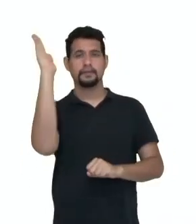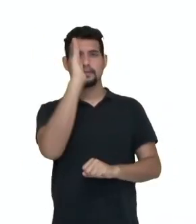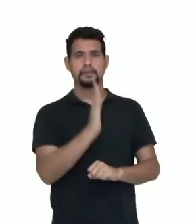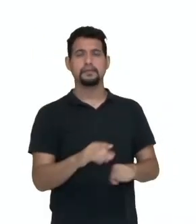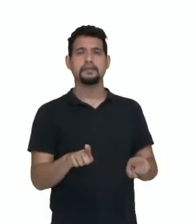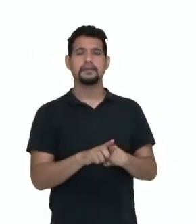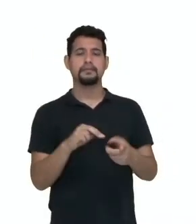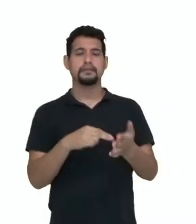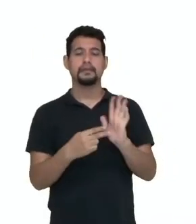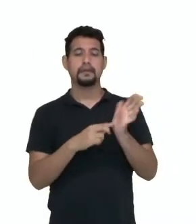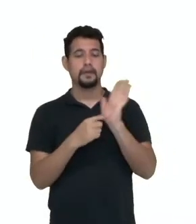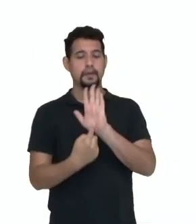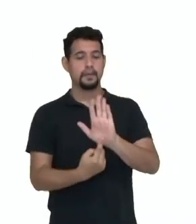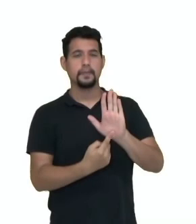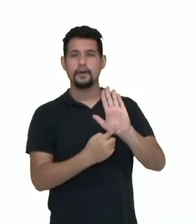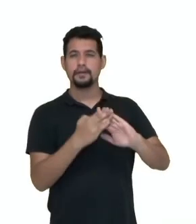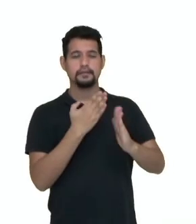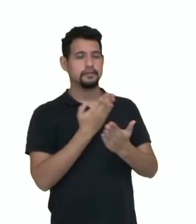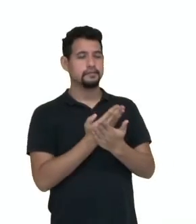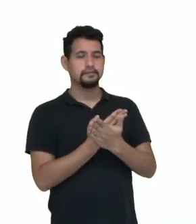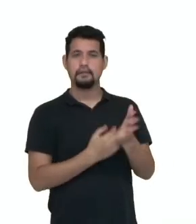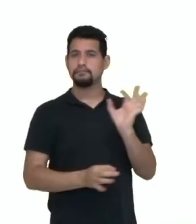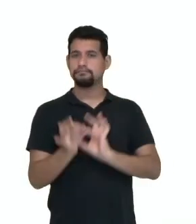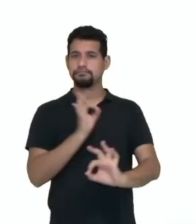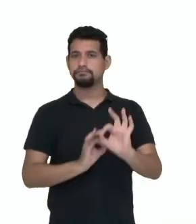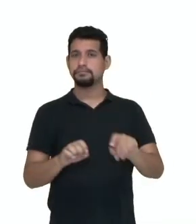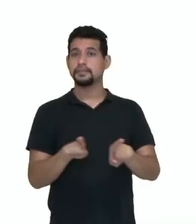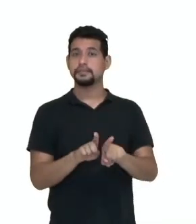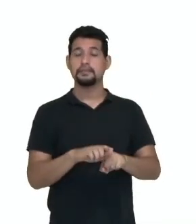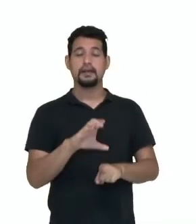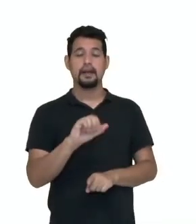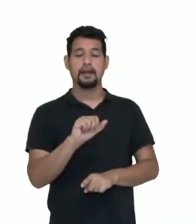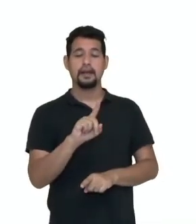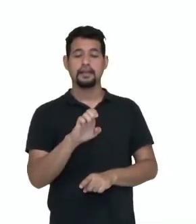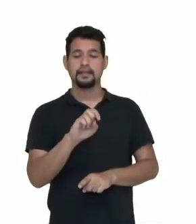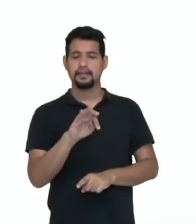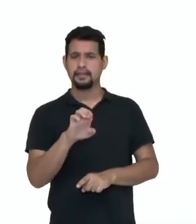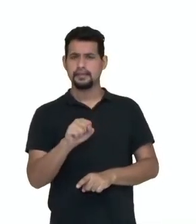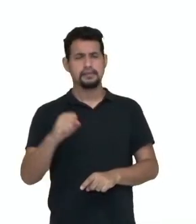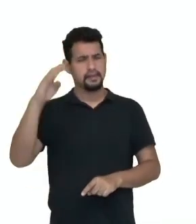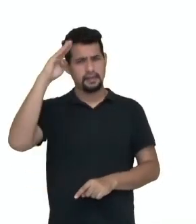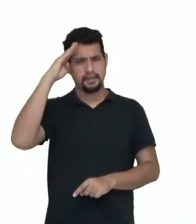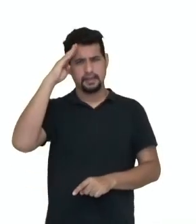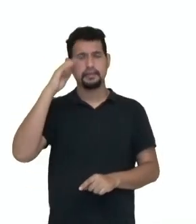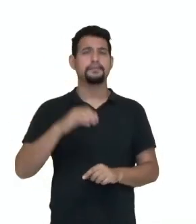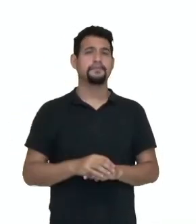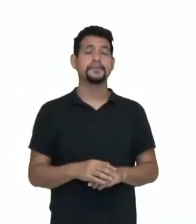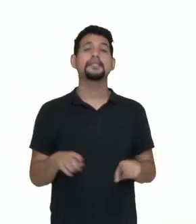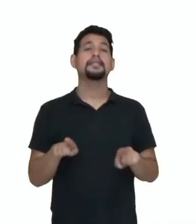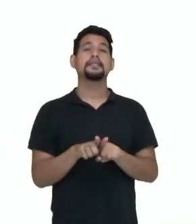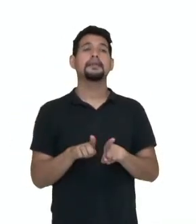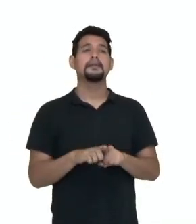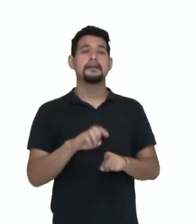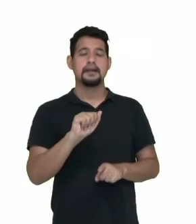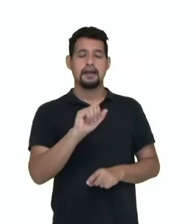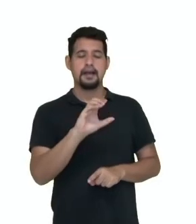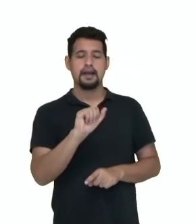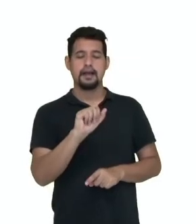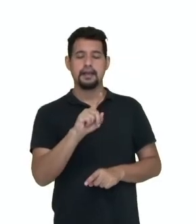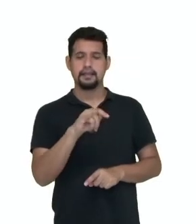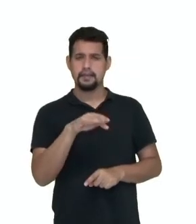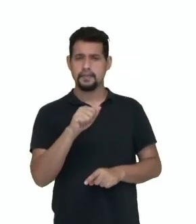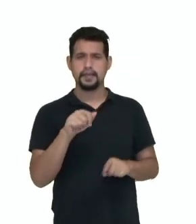qual se destaca a Escola Preparatória de Cadetes do Exército e a Academia Militar de